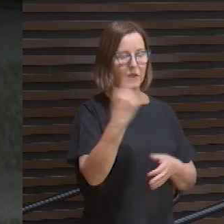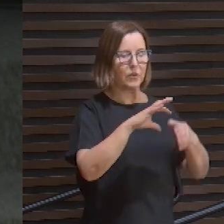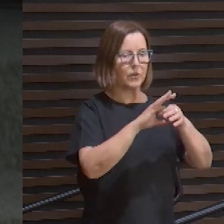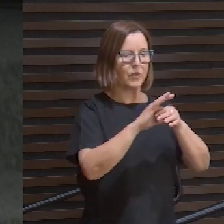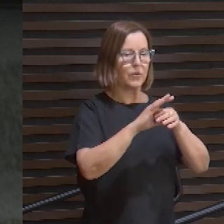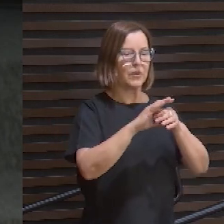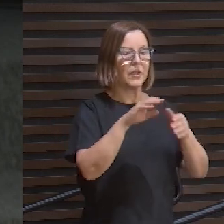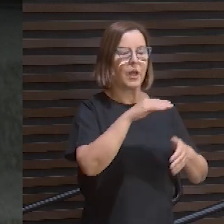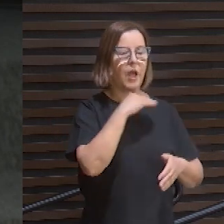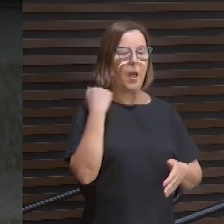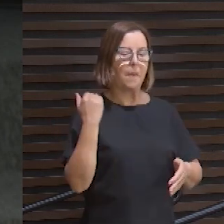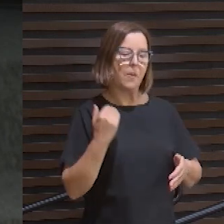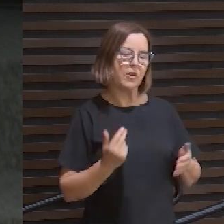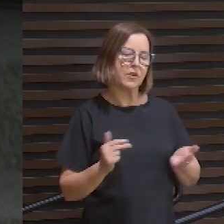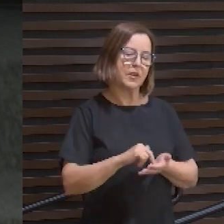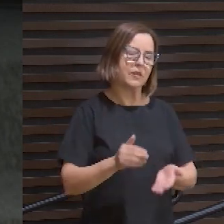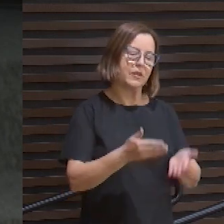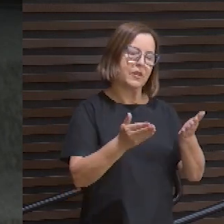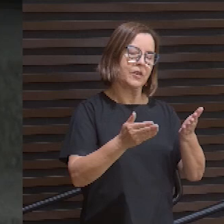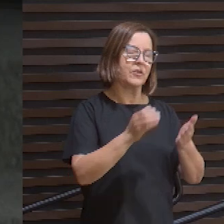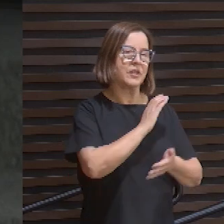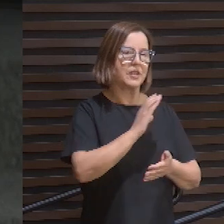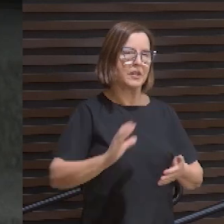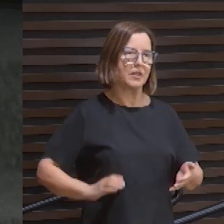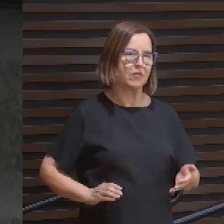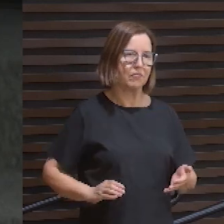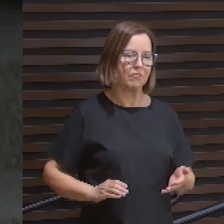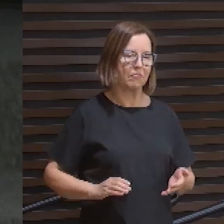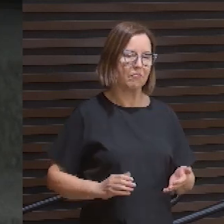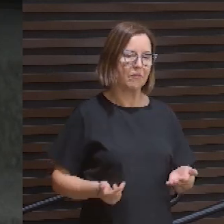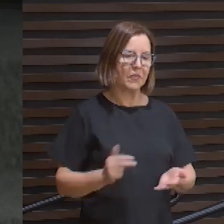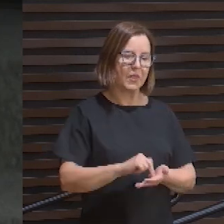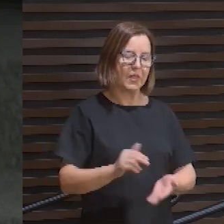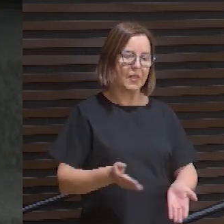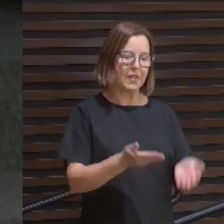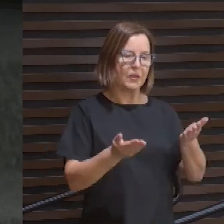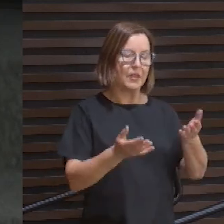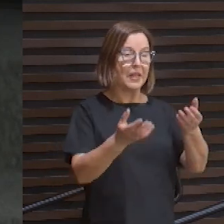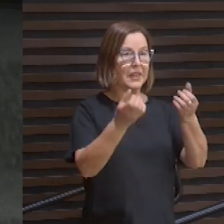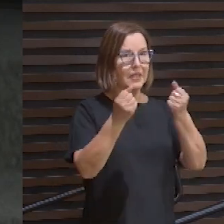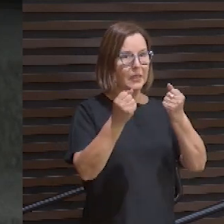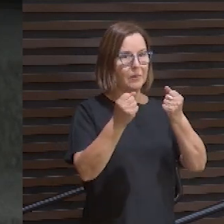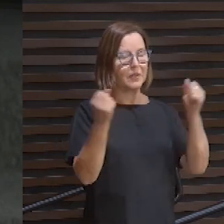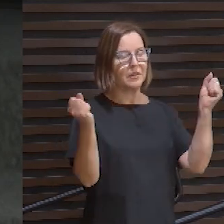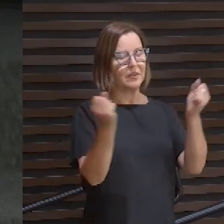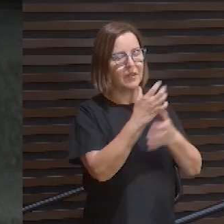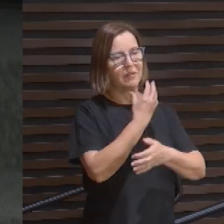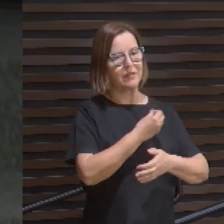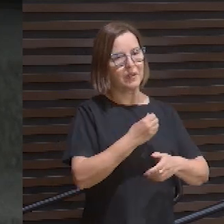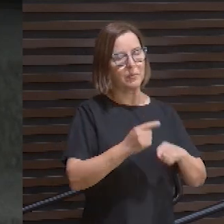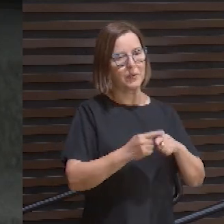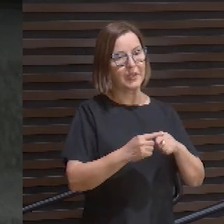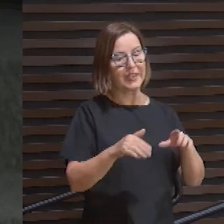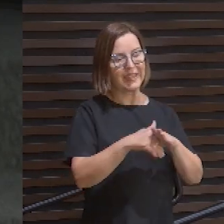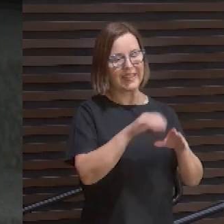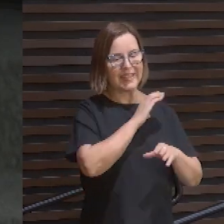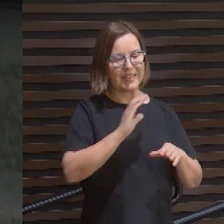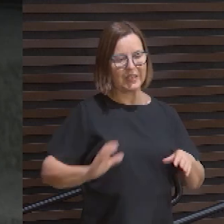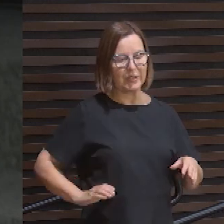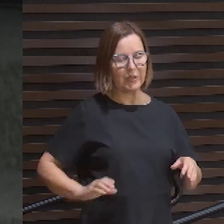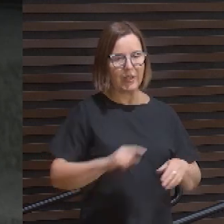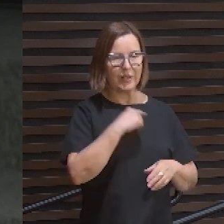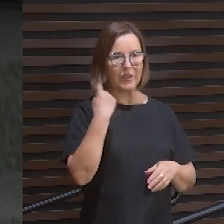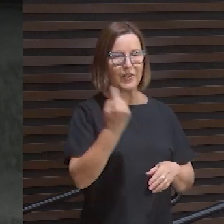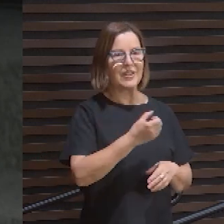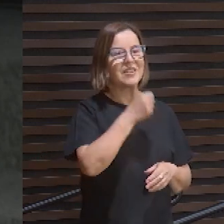Cristo. Pela ressurreição recebemos uma nova vida, porque em Cristo nossa velha vida